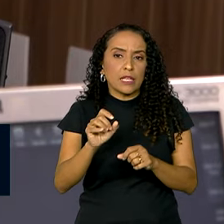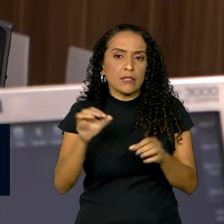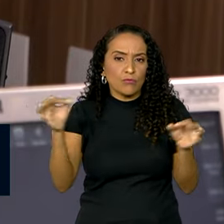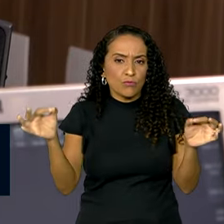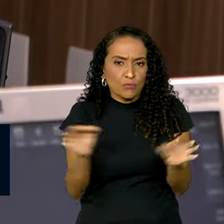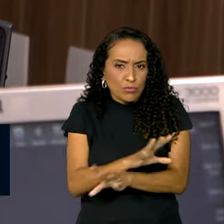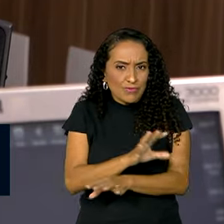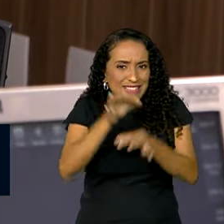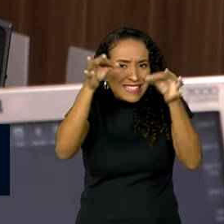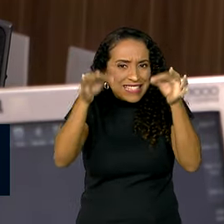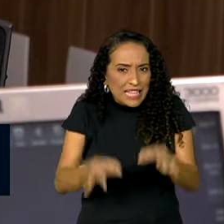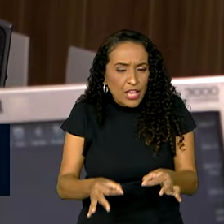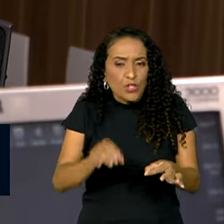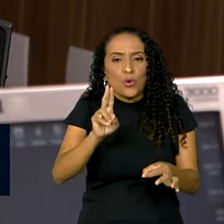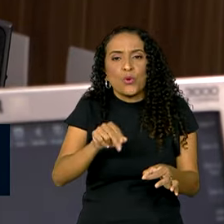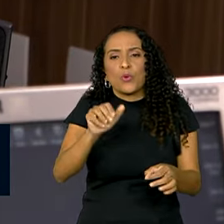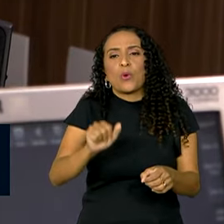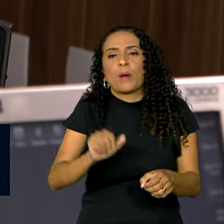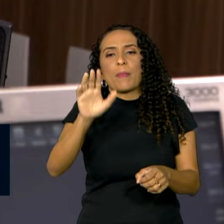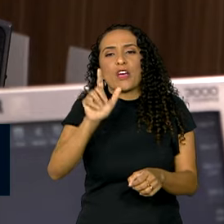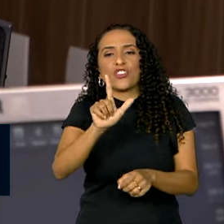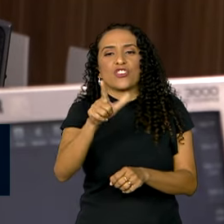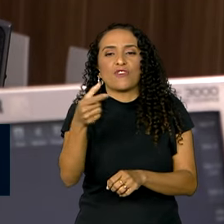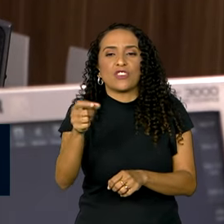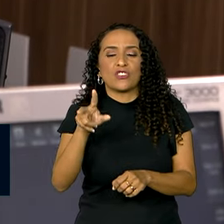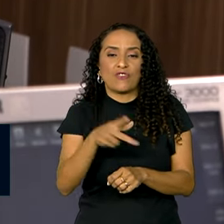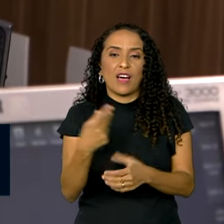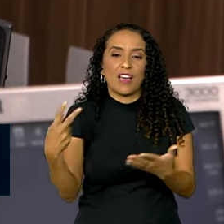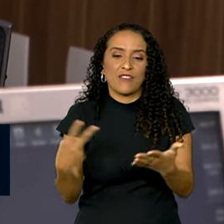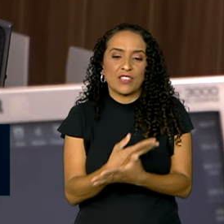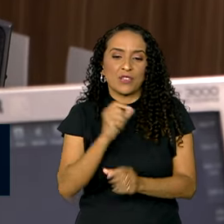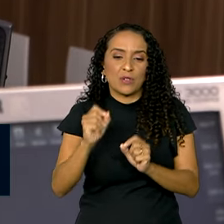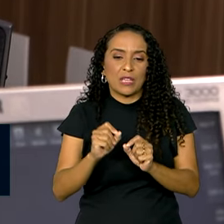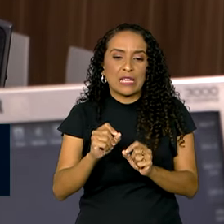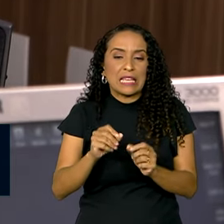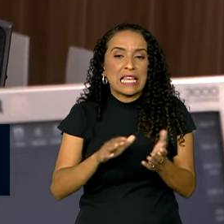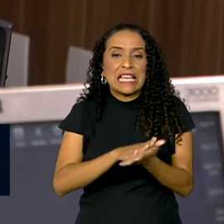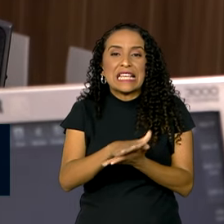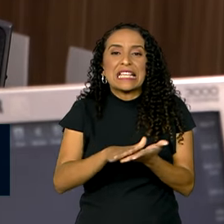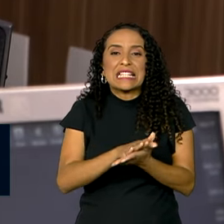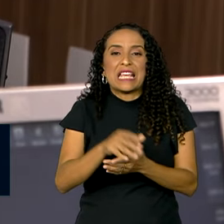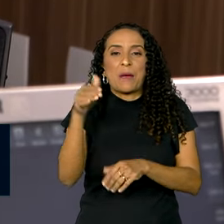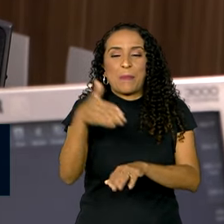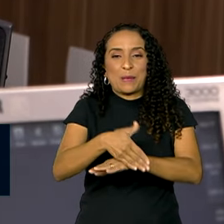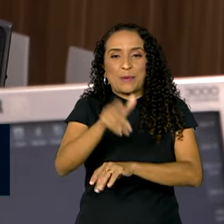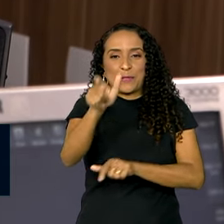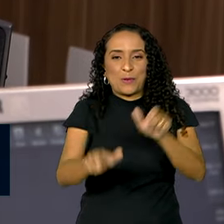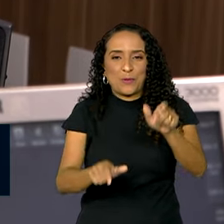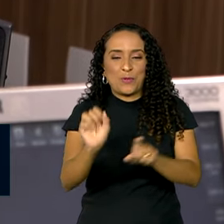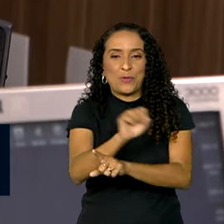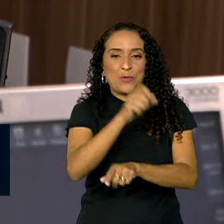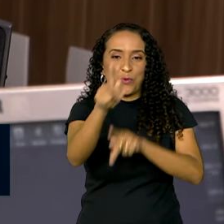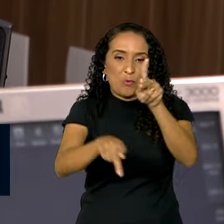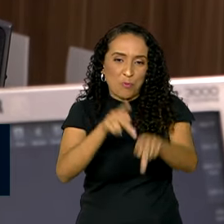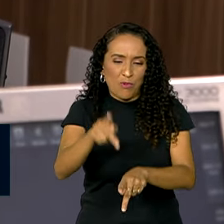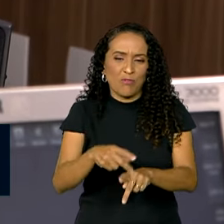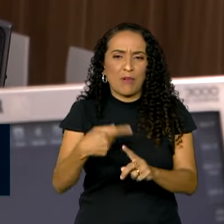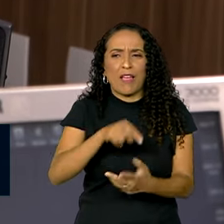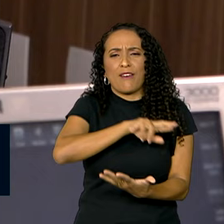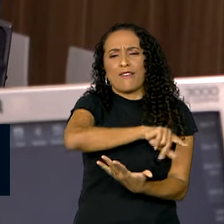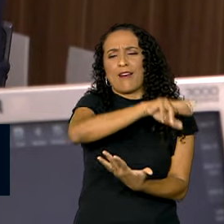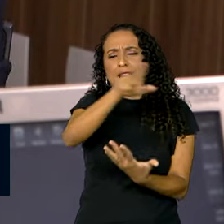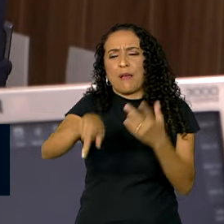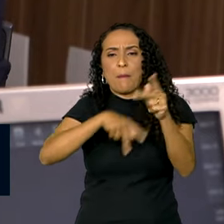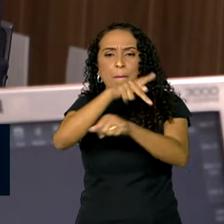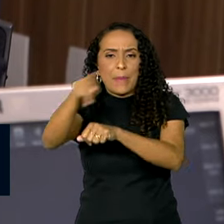e seremos nunca mais o G20 será realizado sem essa participação porque em vários países há